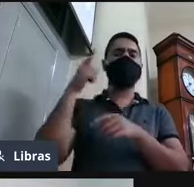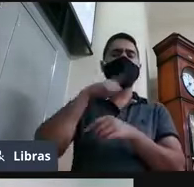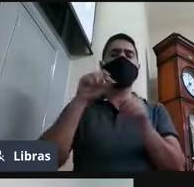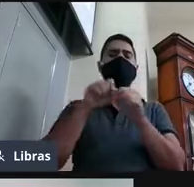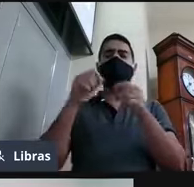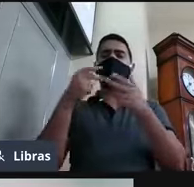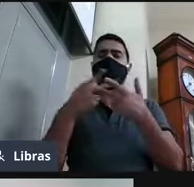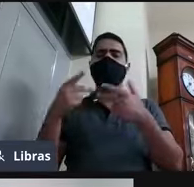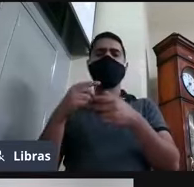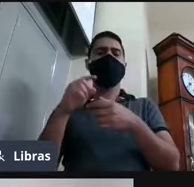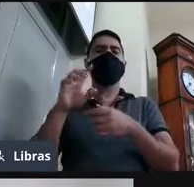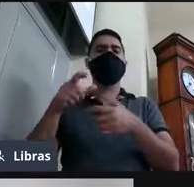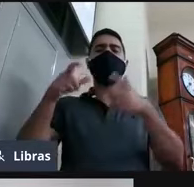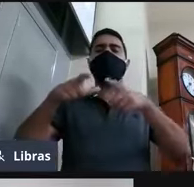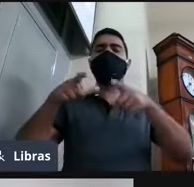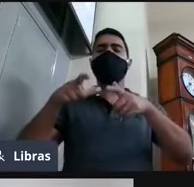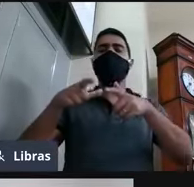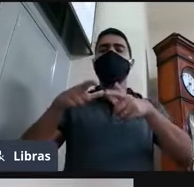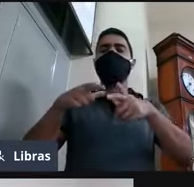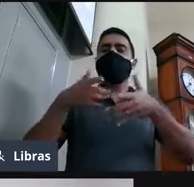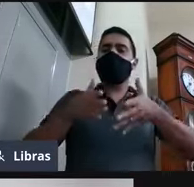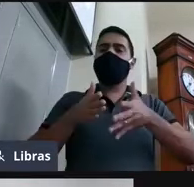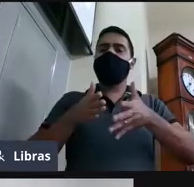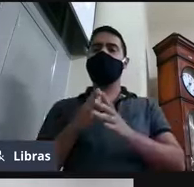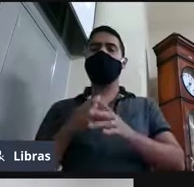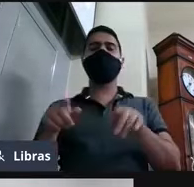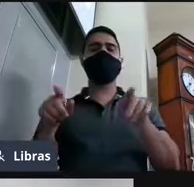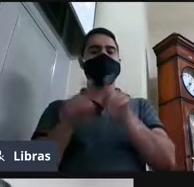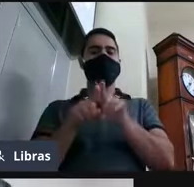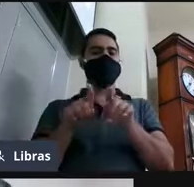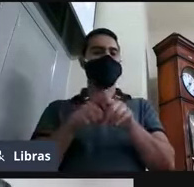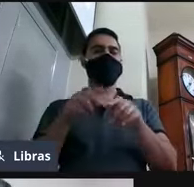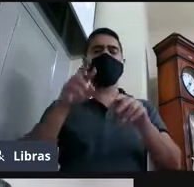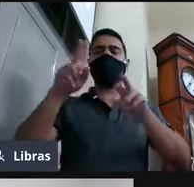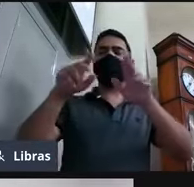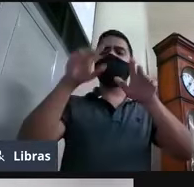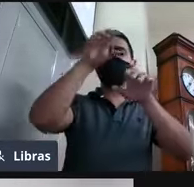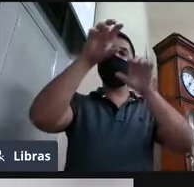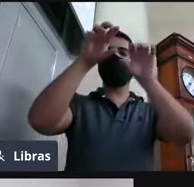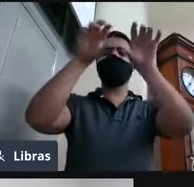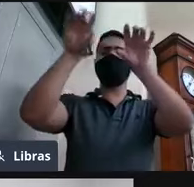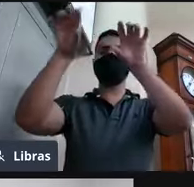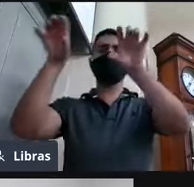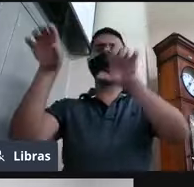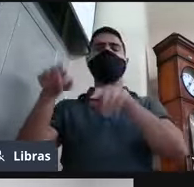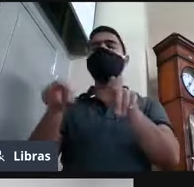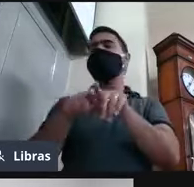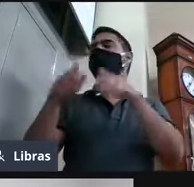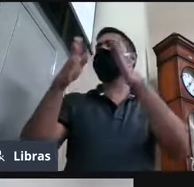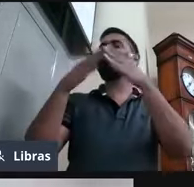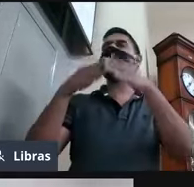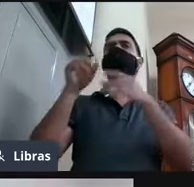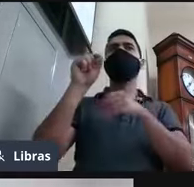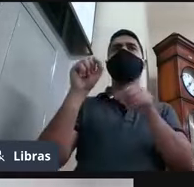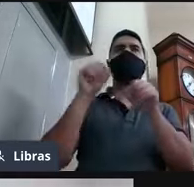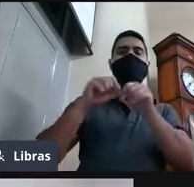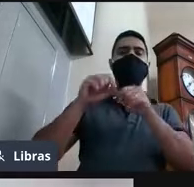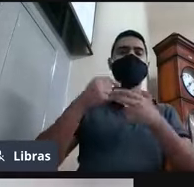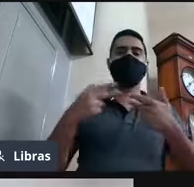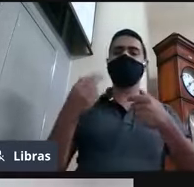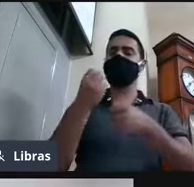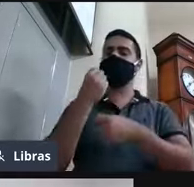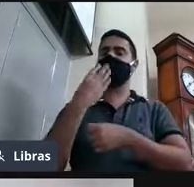não só pelo bairro onde eu nasci e fui criado, como para outros bairros, e pedindo a ele também para que fizesse